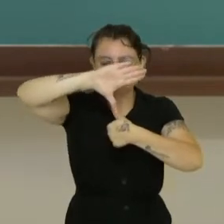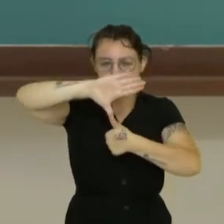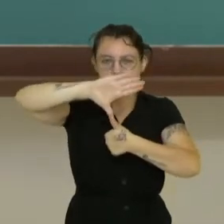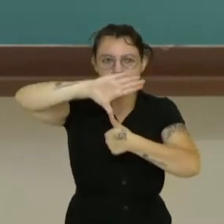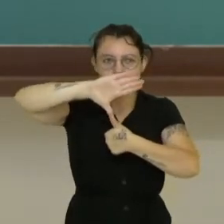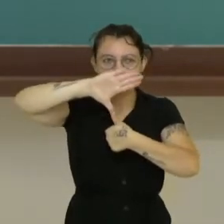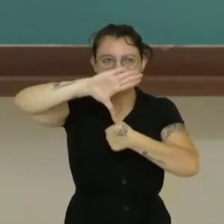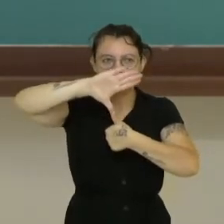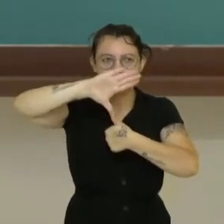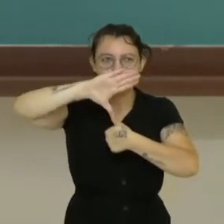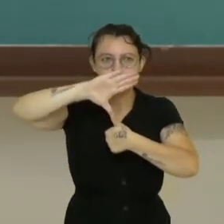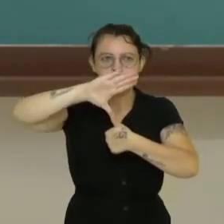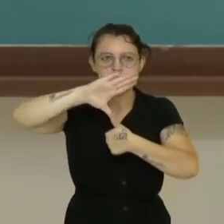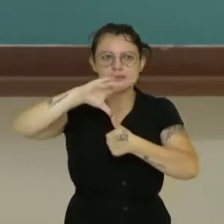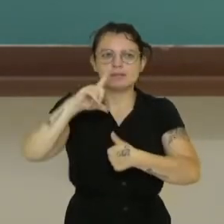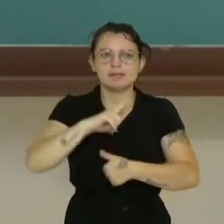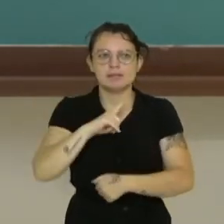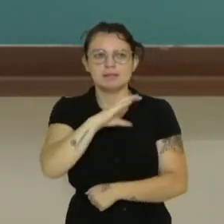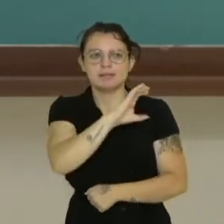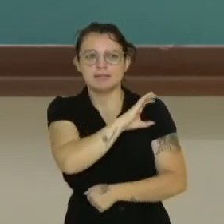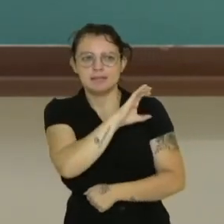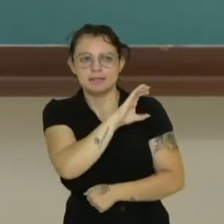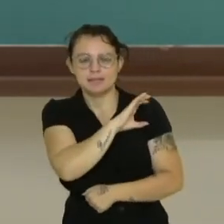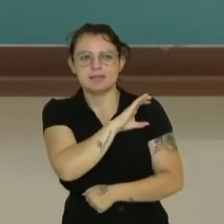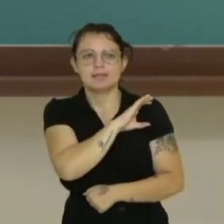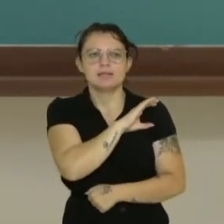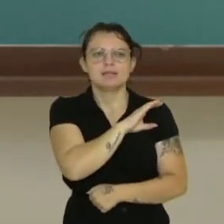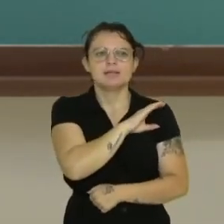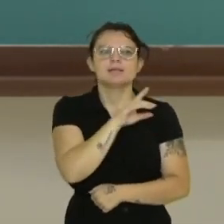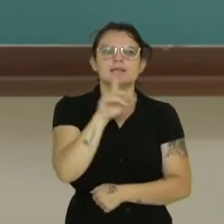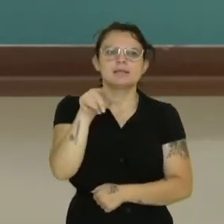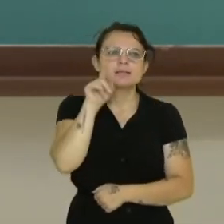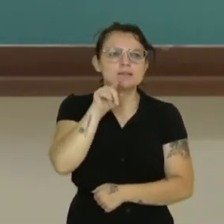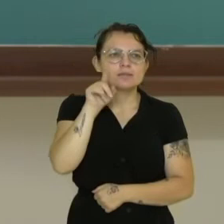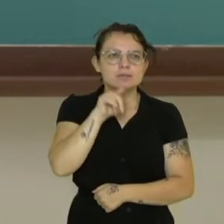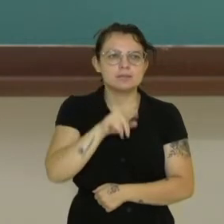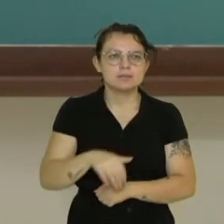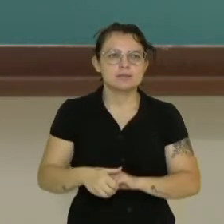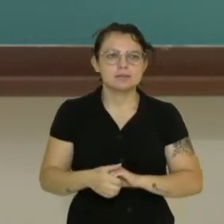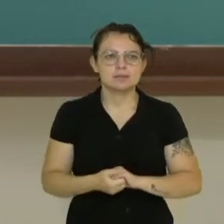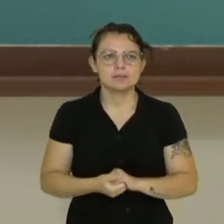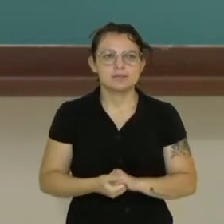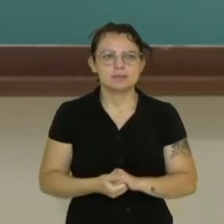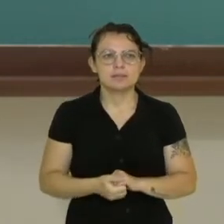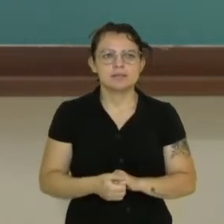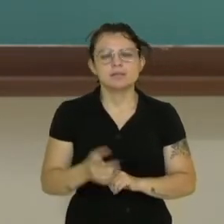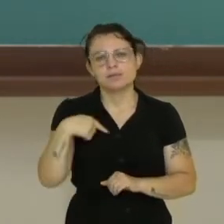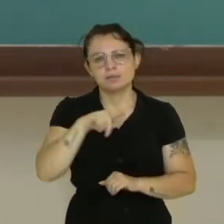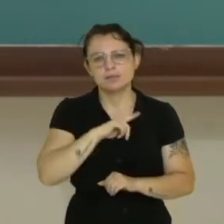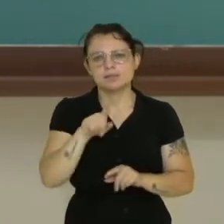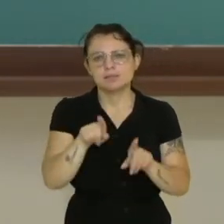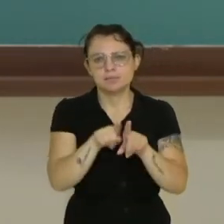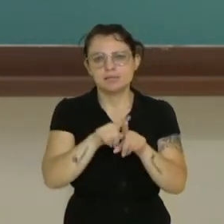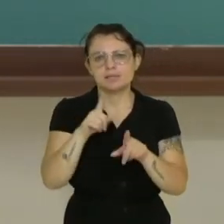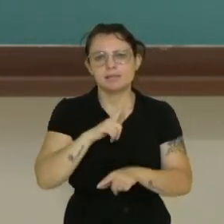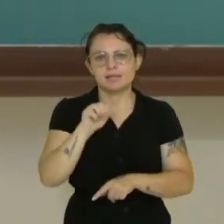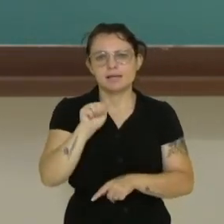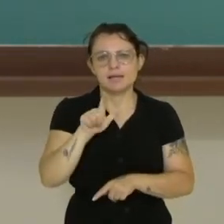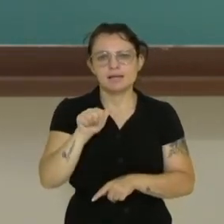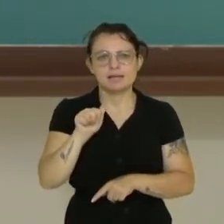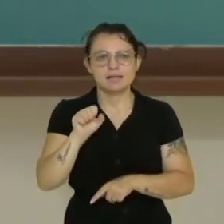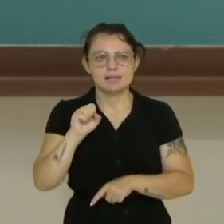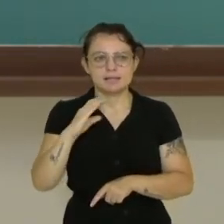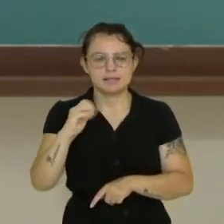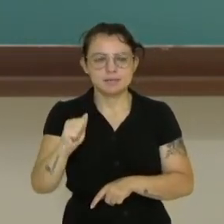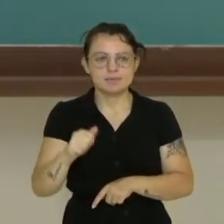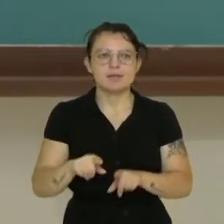Anglo-Saxônica abrange apenas Canadá e Estados Unidos, que vai pegar lá o Alasca, que é um estado norte-americano.